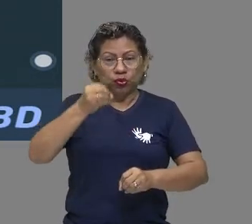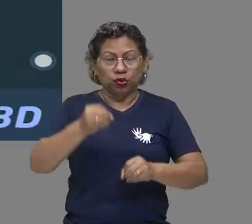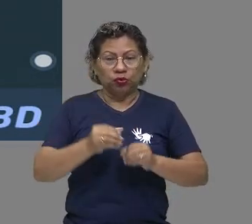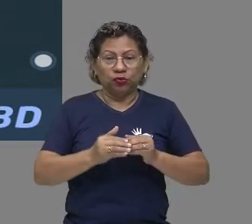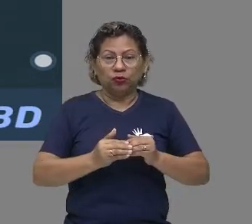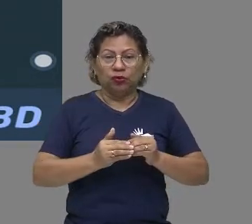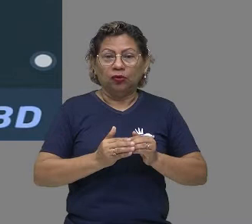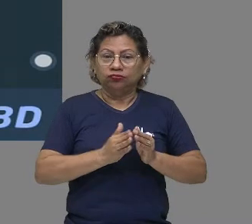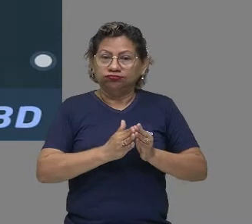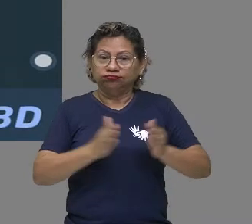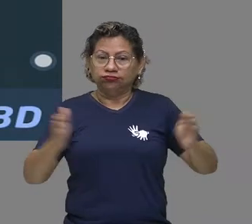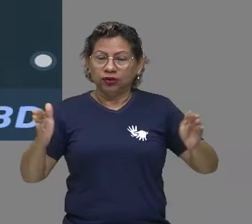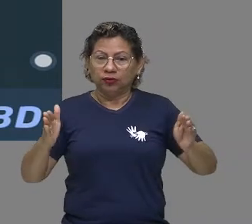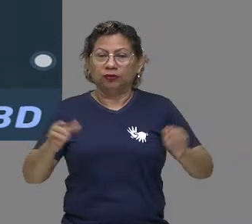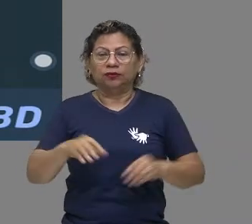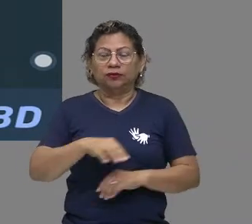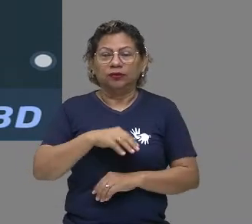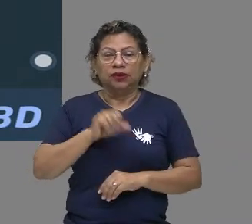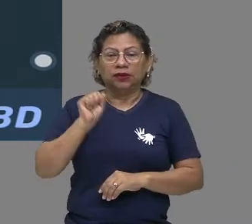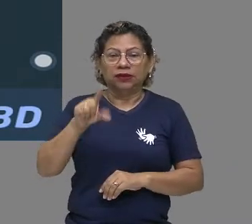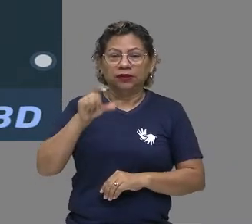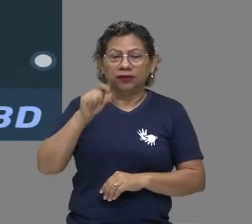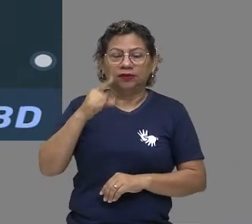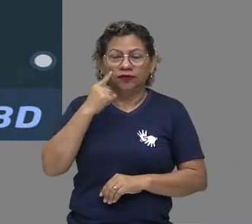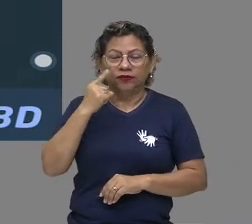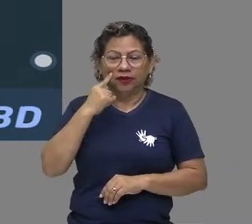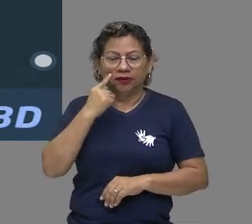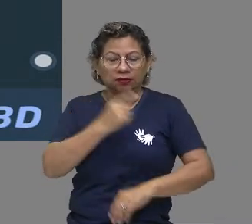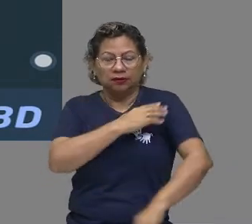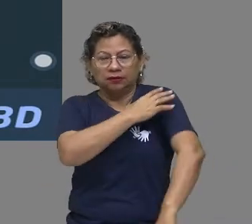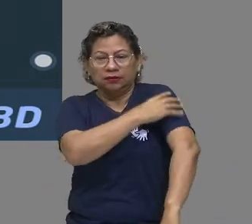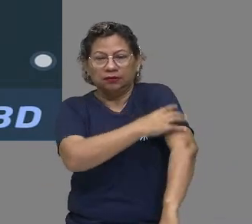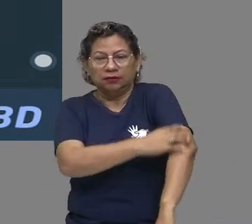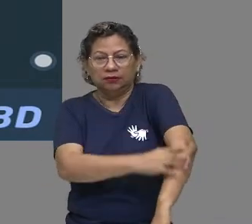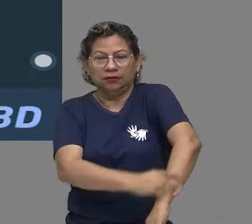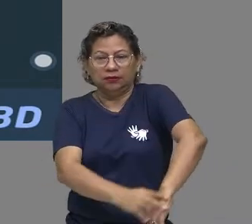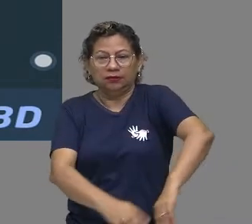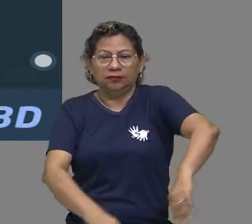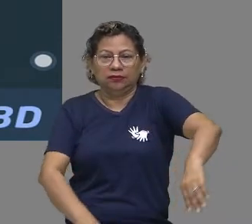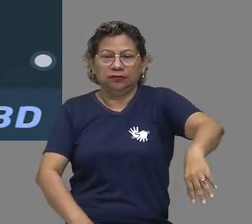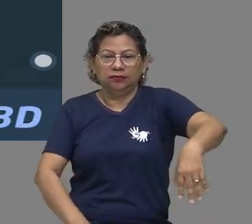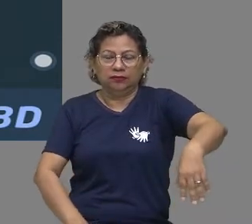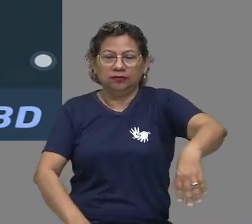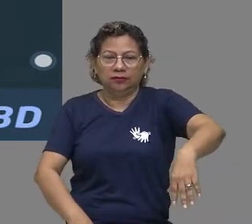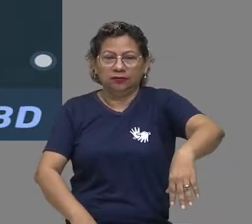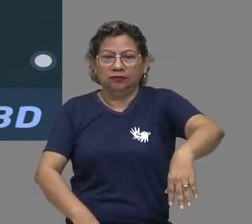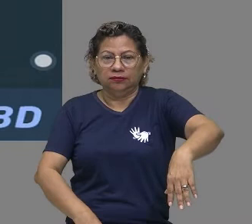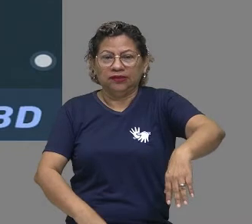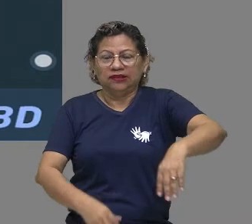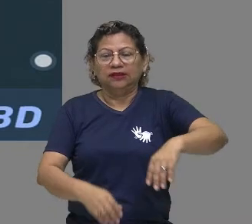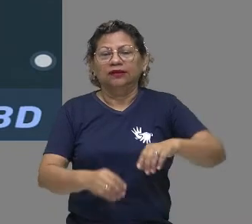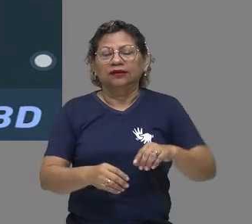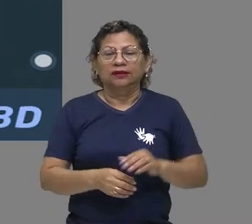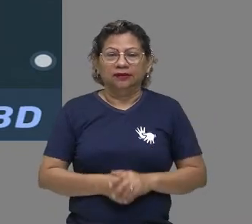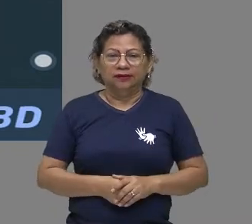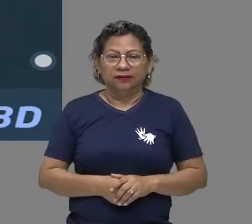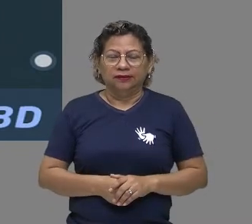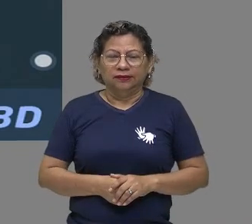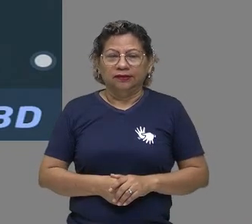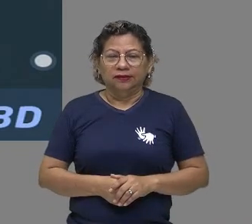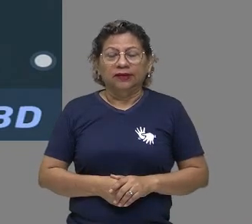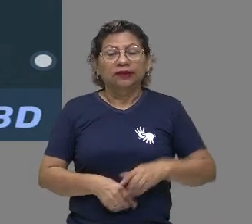está em azul é a representação de ossos longos né gente observa que o número fêmur os ossos planos